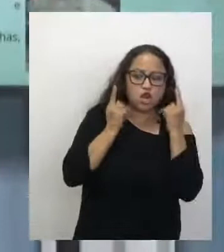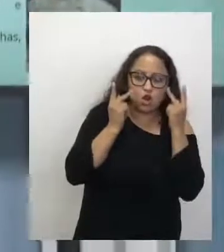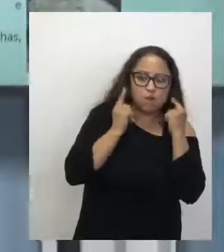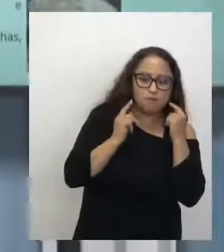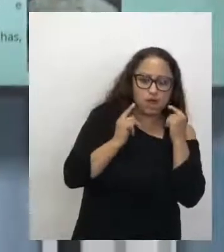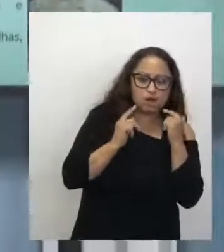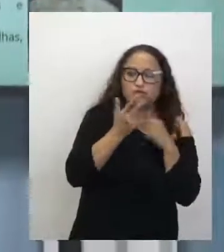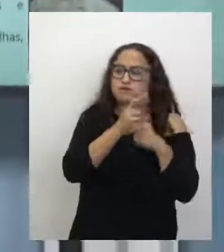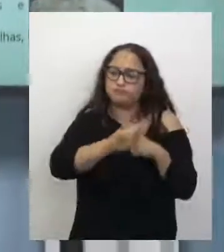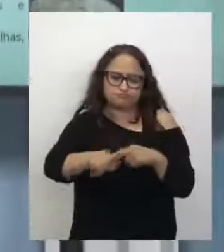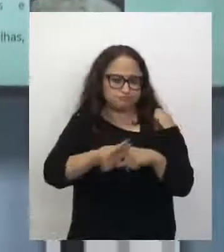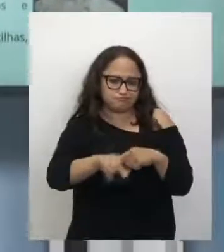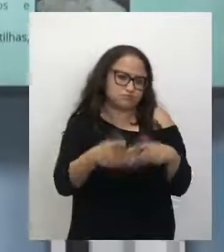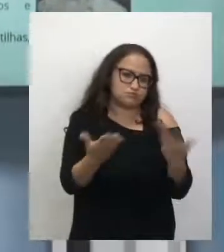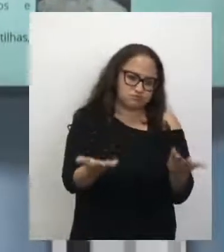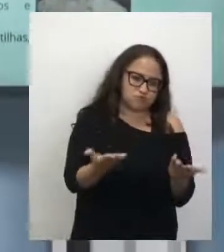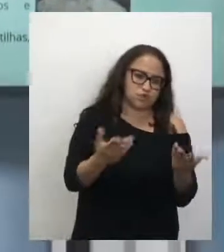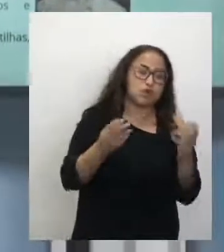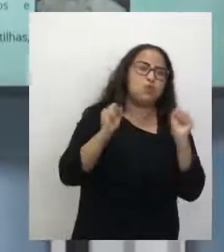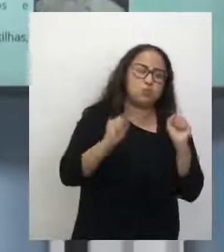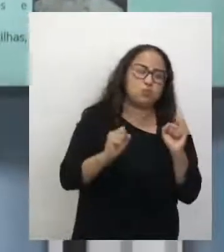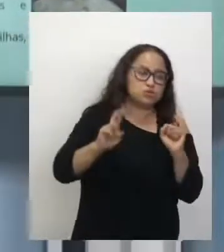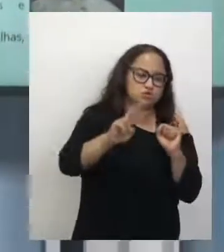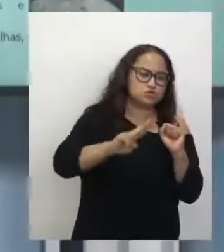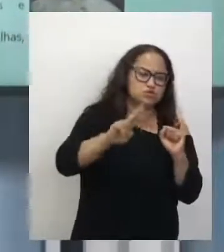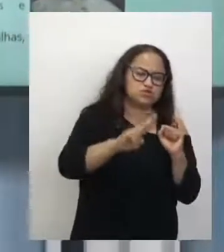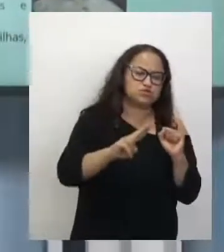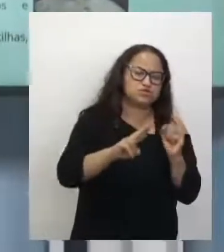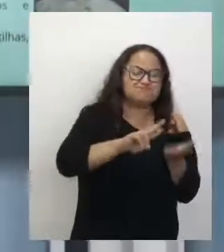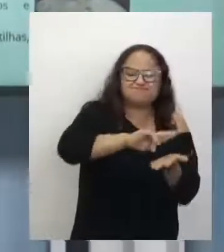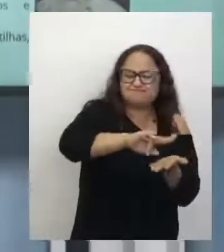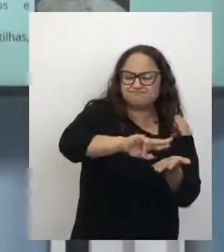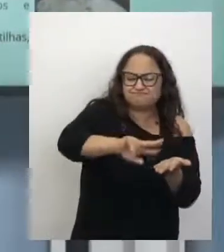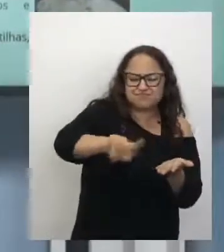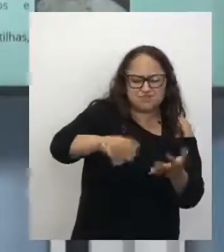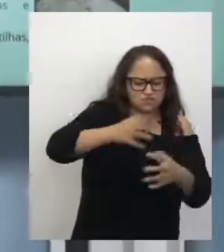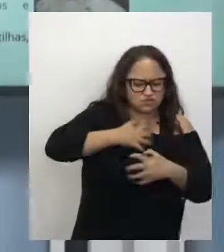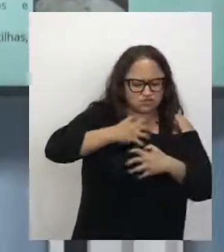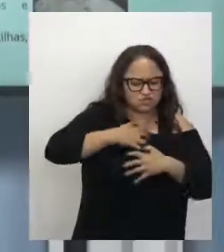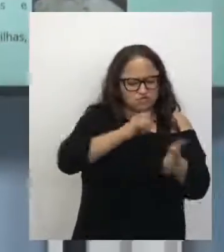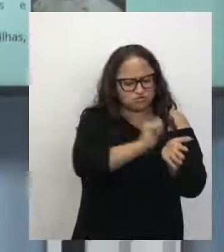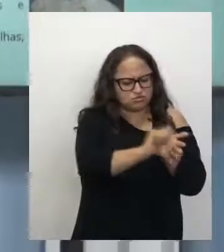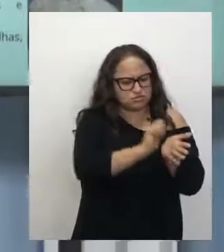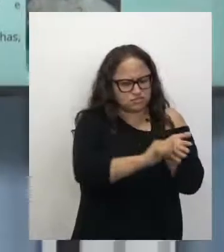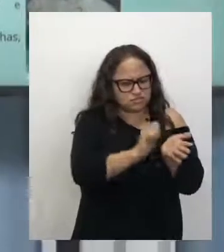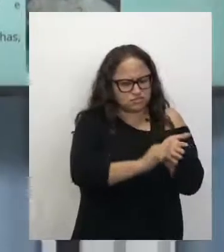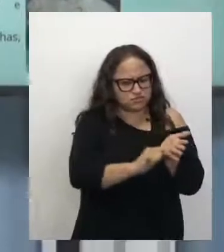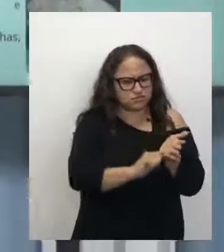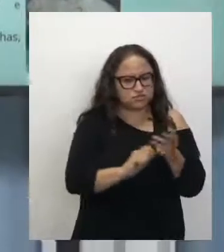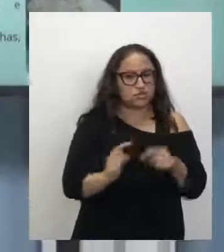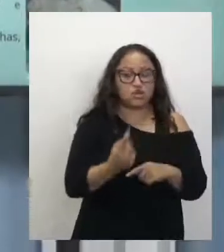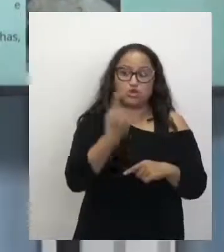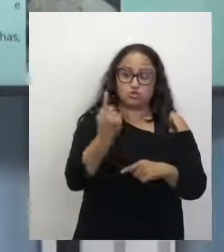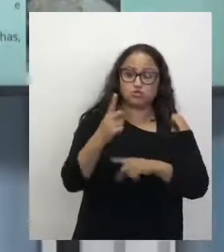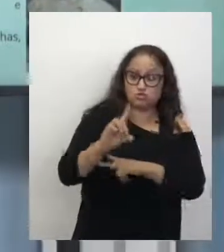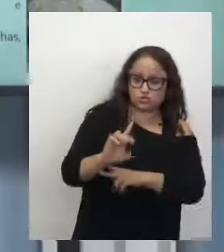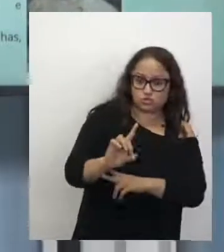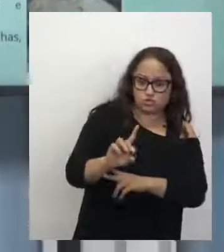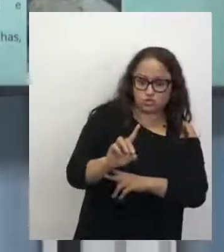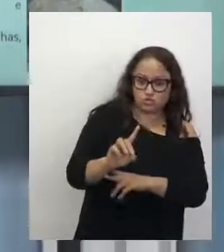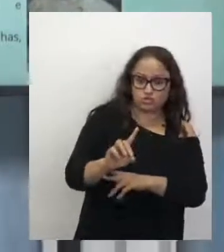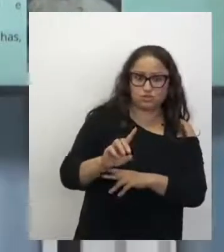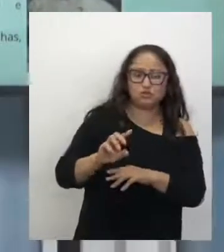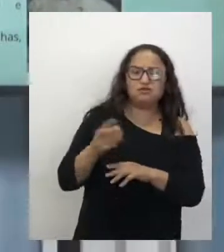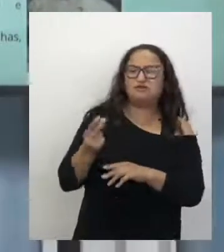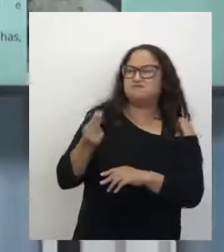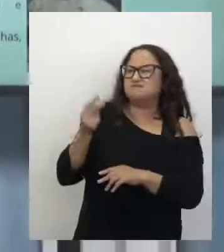não convencional, e eu posso utilizar vários e várias formas de escrita. A labanotação é apenas uma delas, né? É uma das